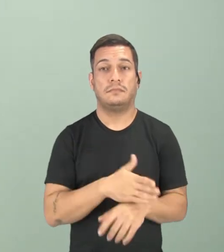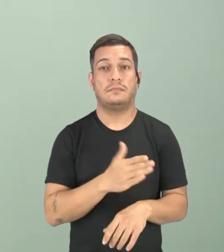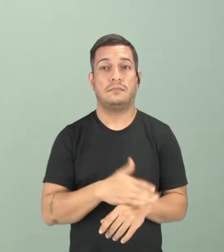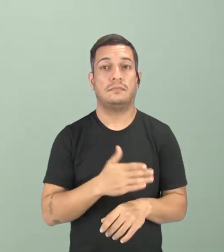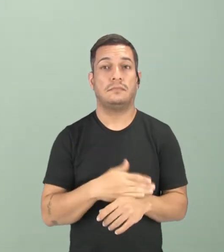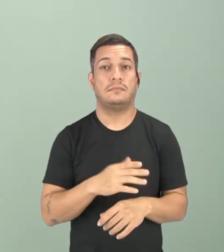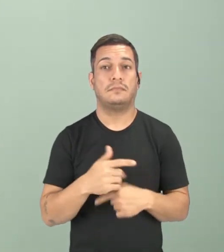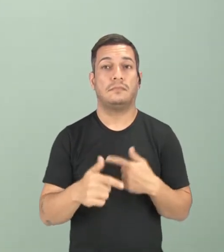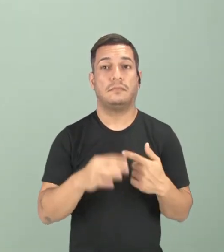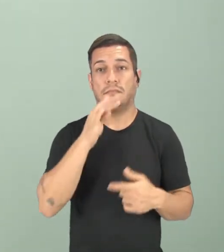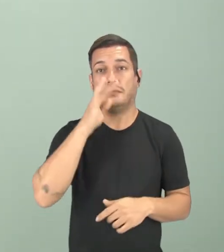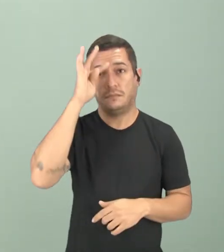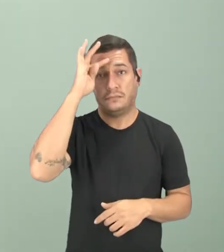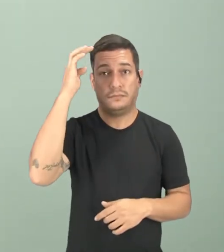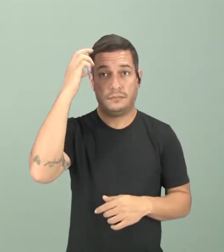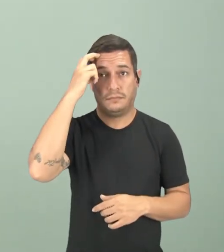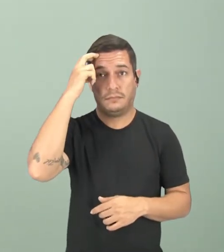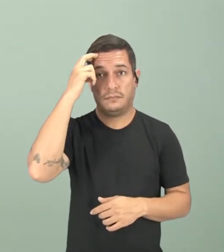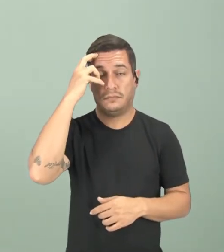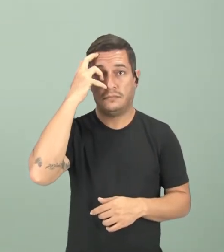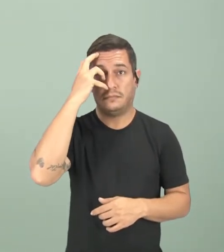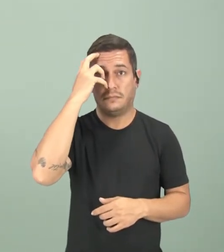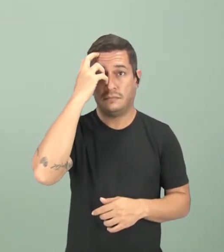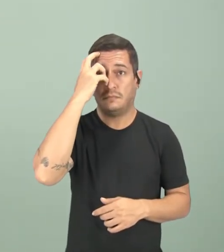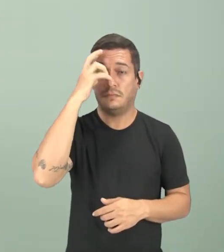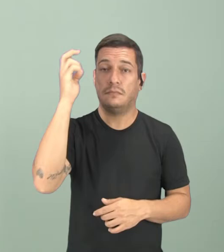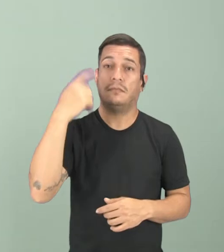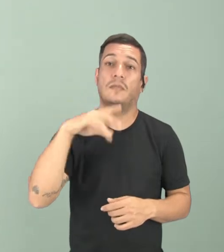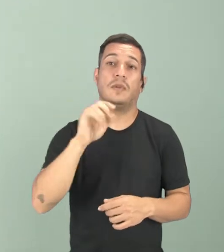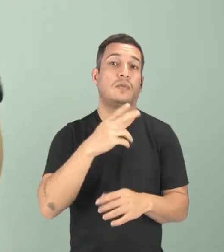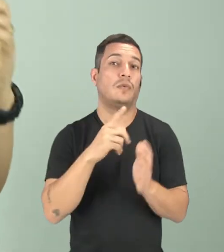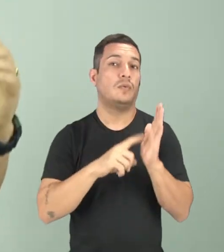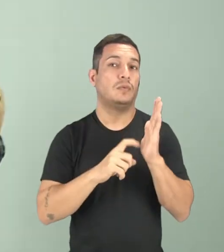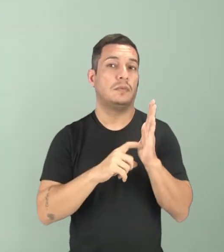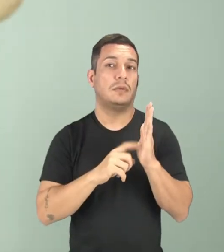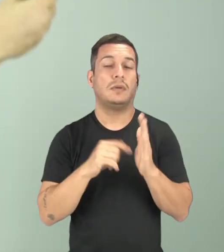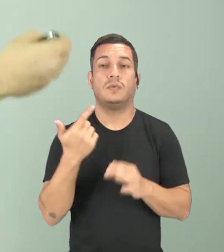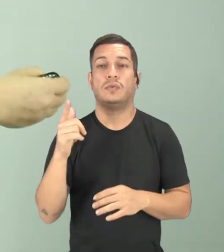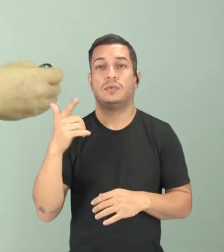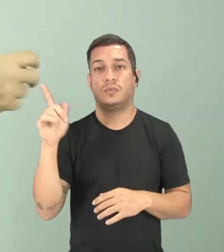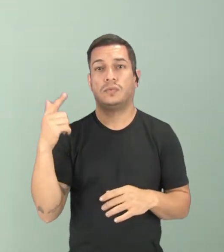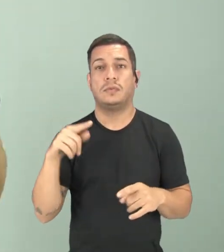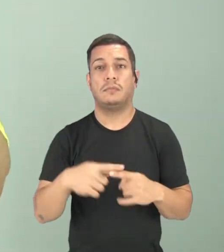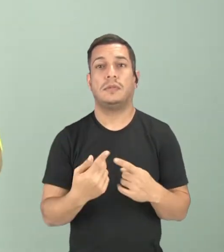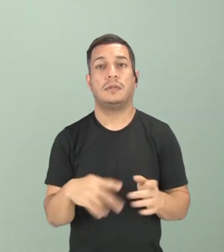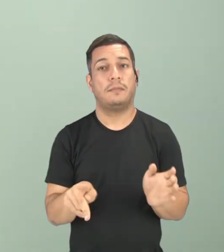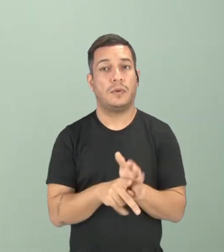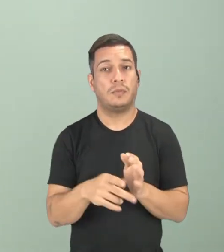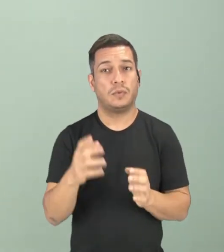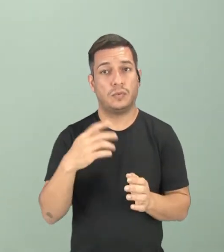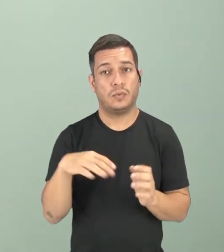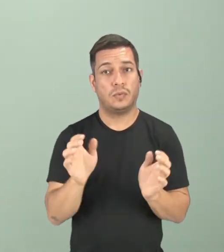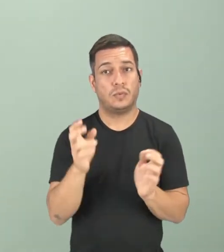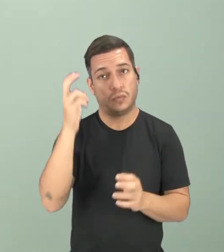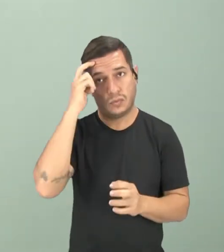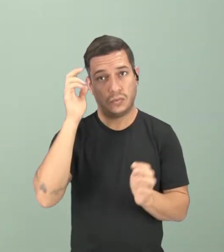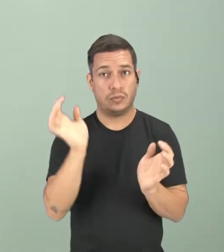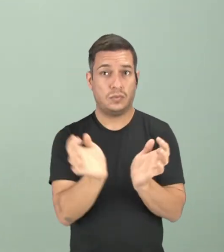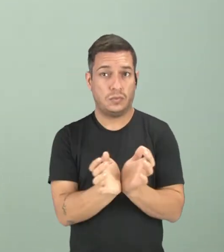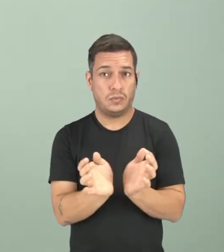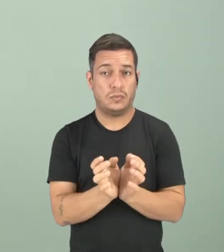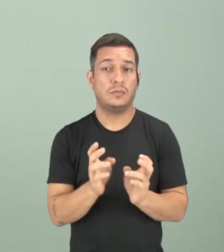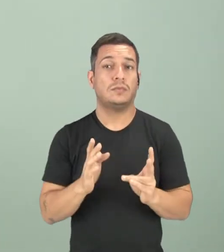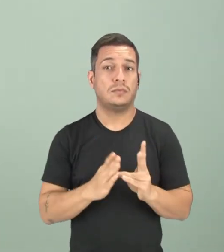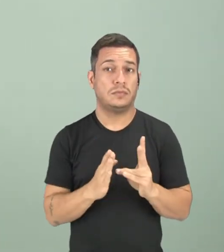resgatar as práticas tradicionais daquela cultura, não só da cultura dos brancos ou das culturas das outras etnias, da própria cultura daquela